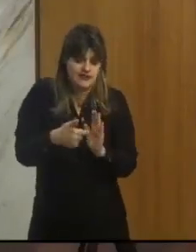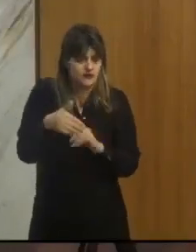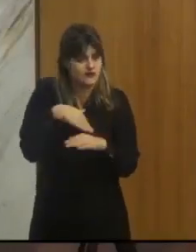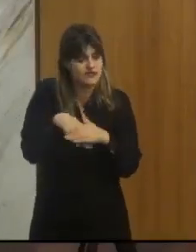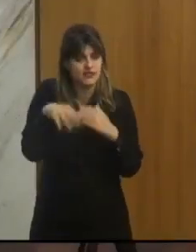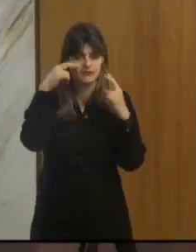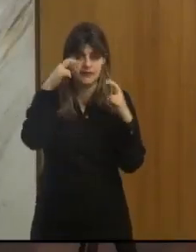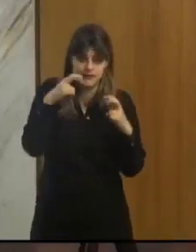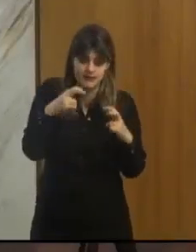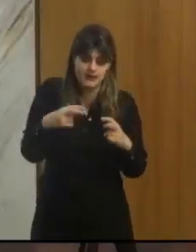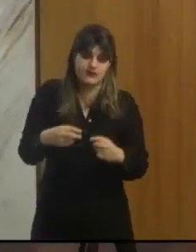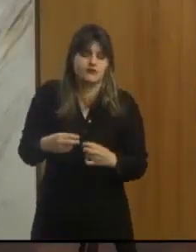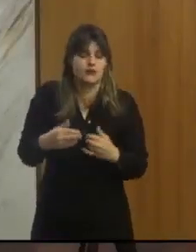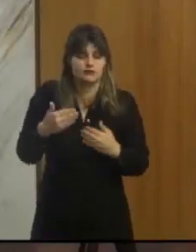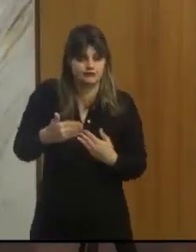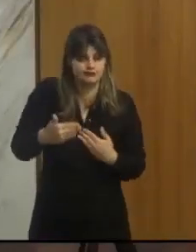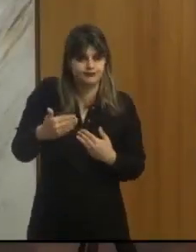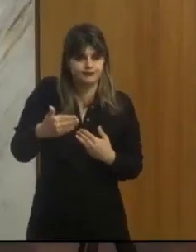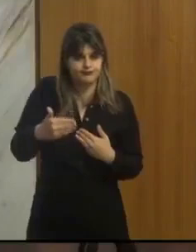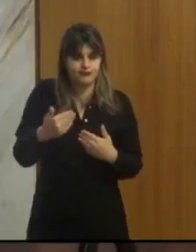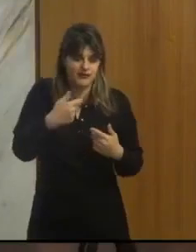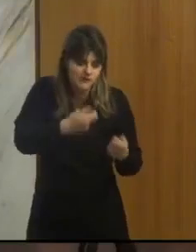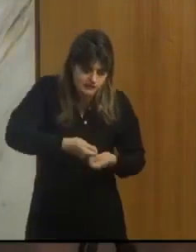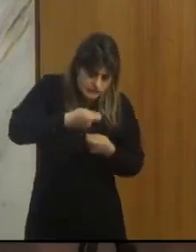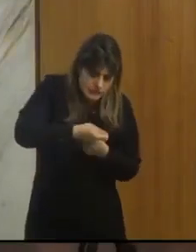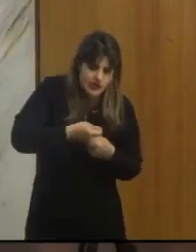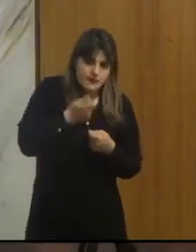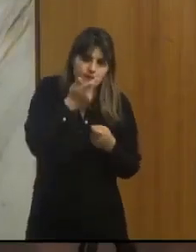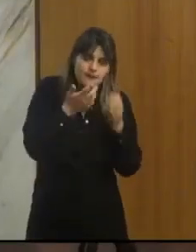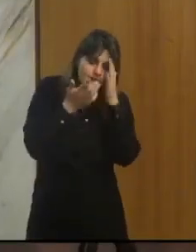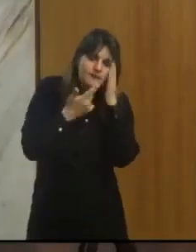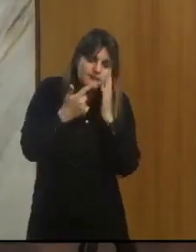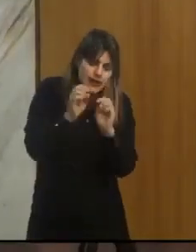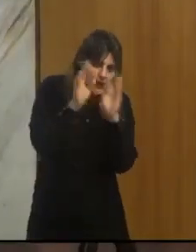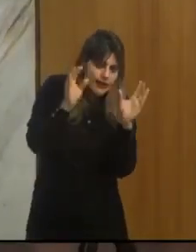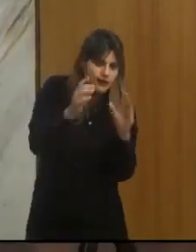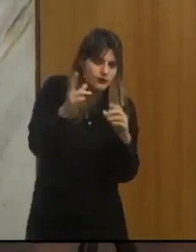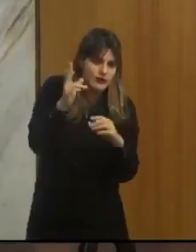estudo assertivo e maior, escavar um bocadinho mais fundo sobre estas tábuas